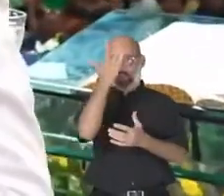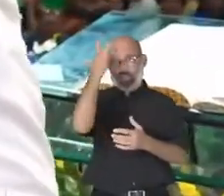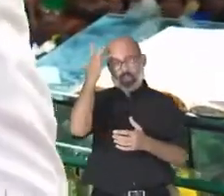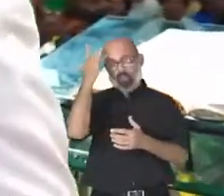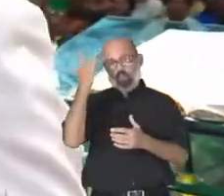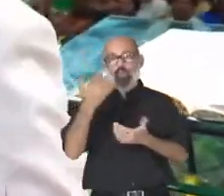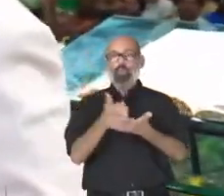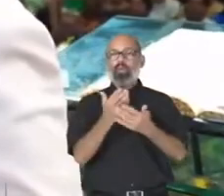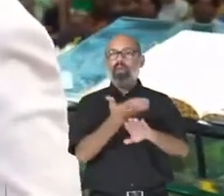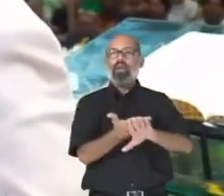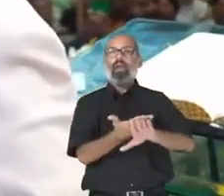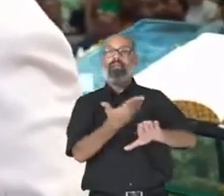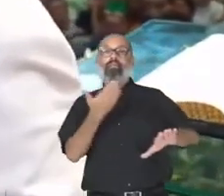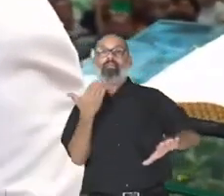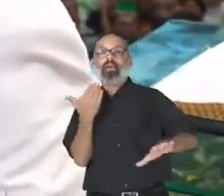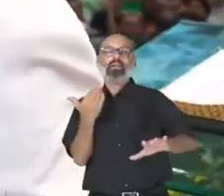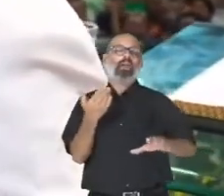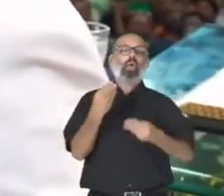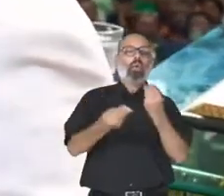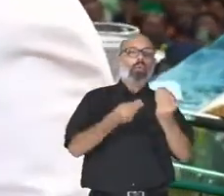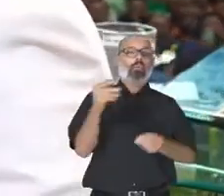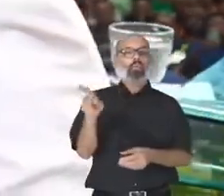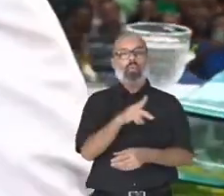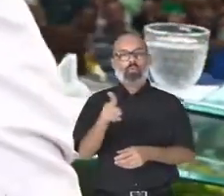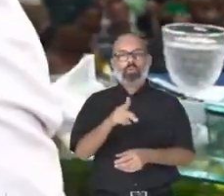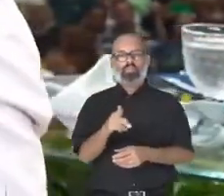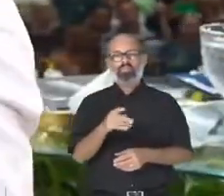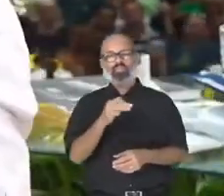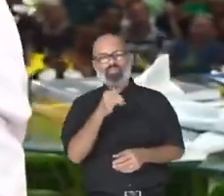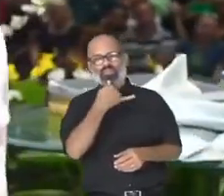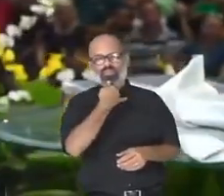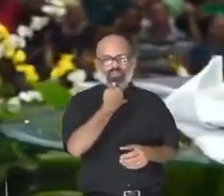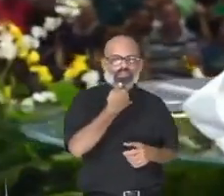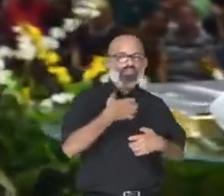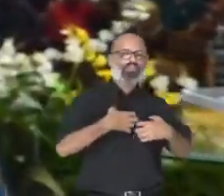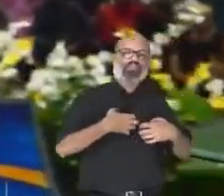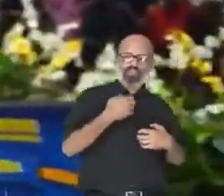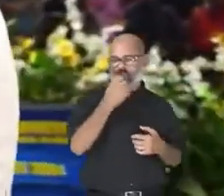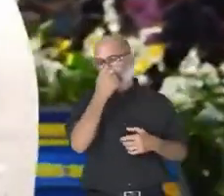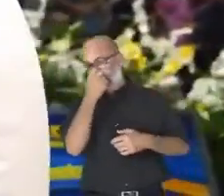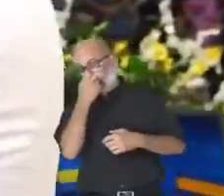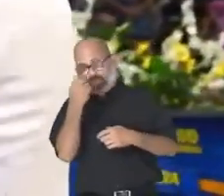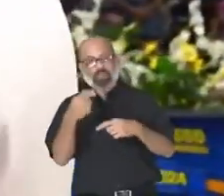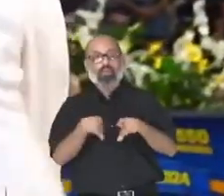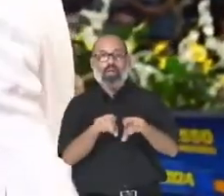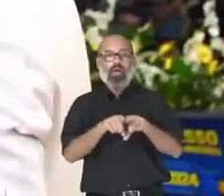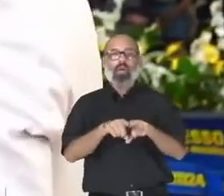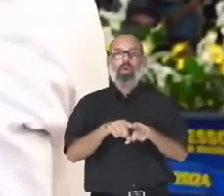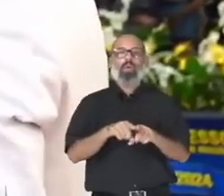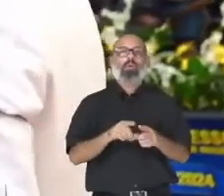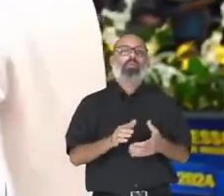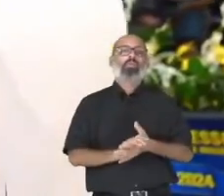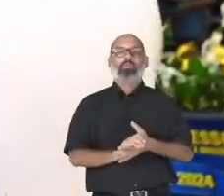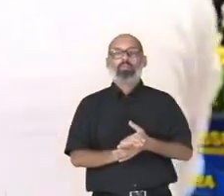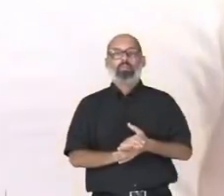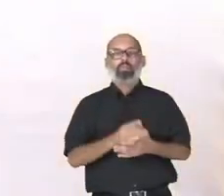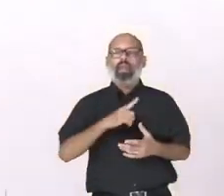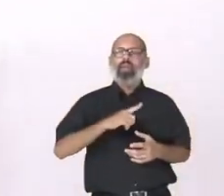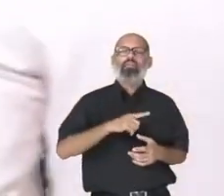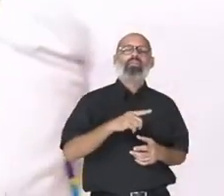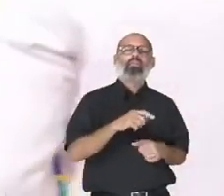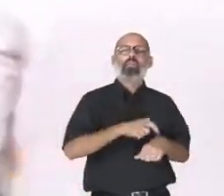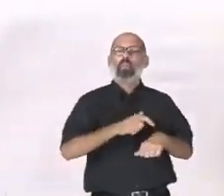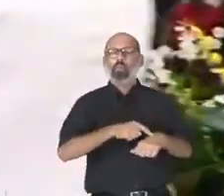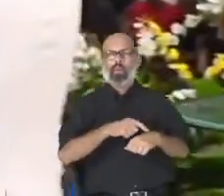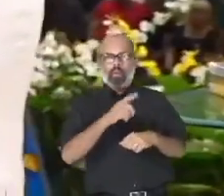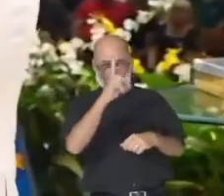começaram a se afastar. E como todo professor, ele deve ter ficado meio chateado. E aí ele deu bronca mais dura ainda. Teve uma hora que ele deu uma bronca